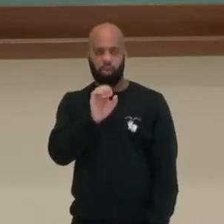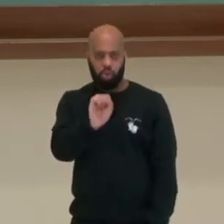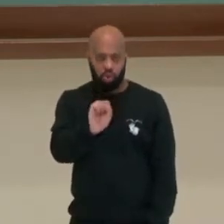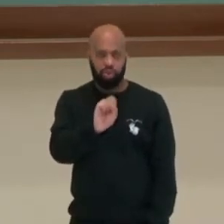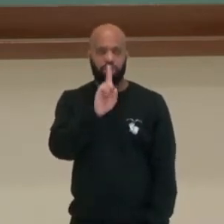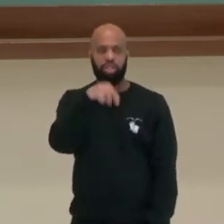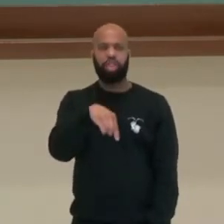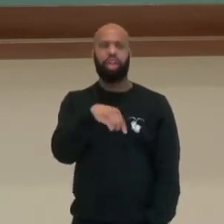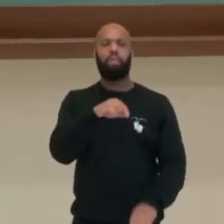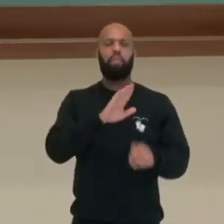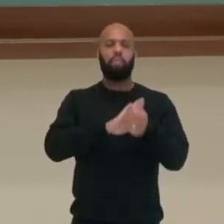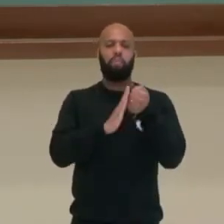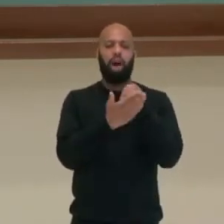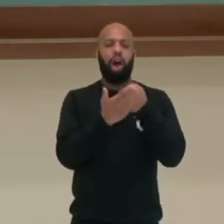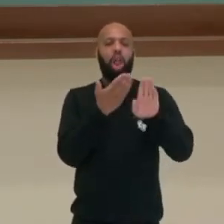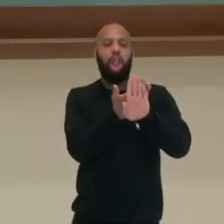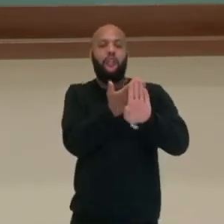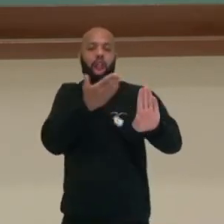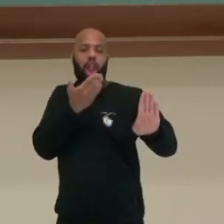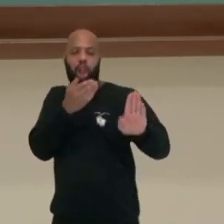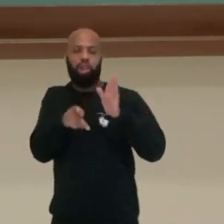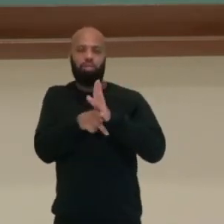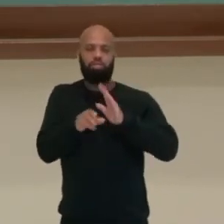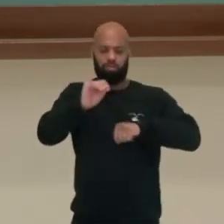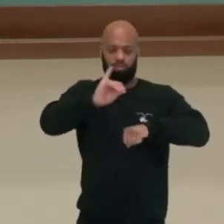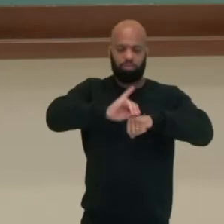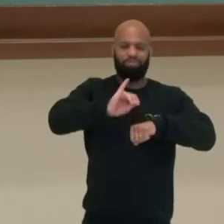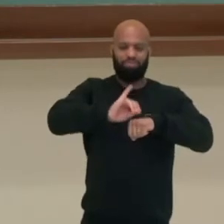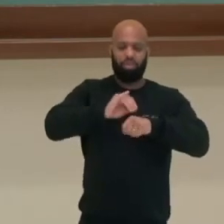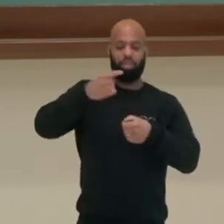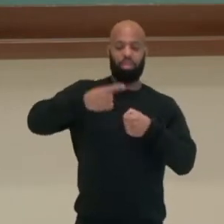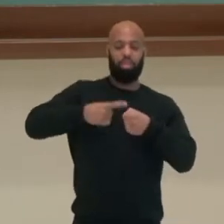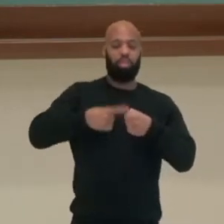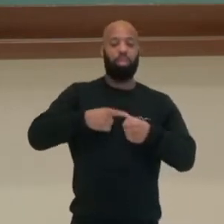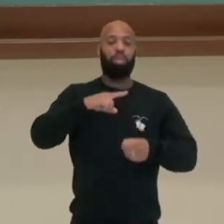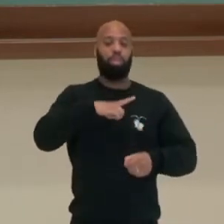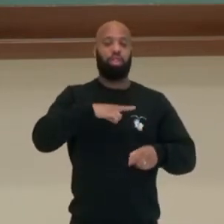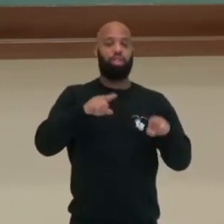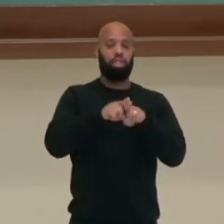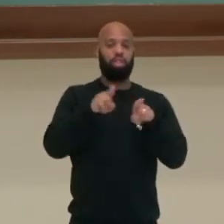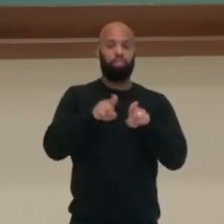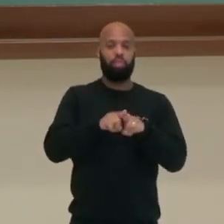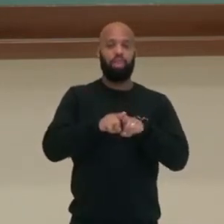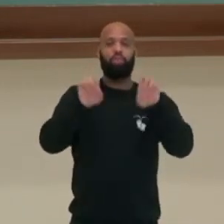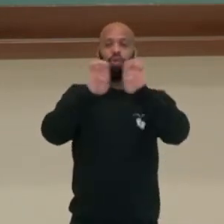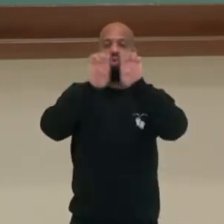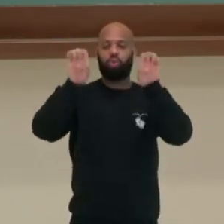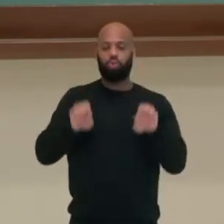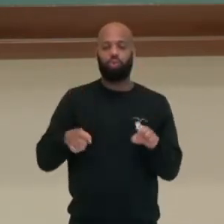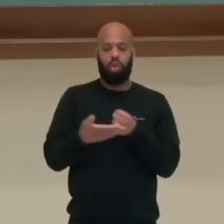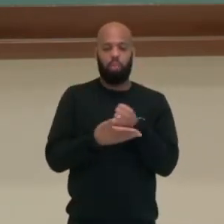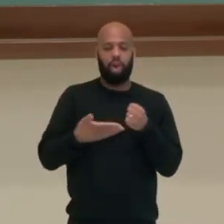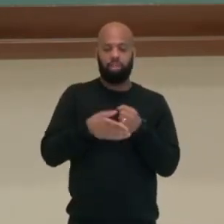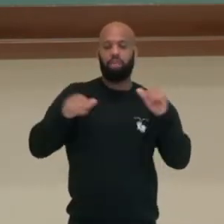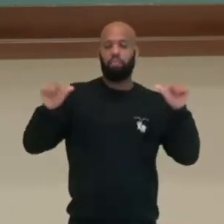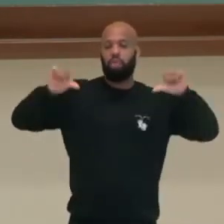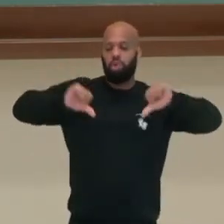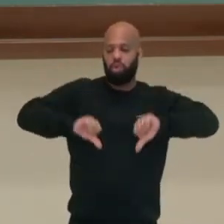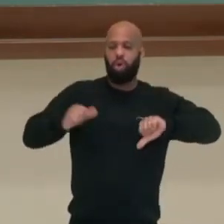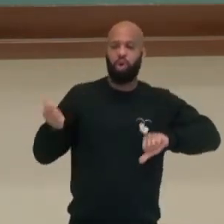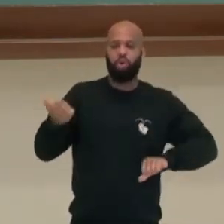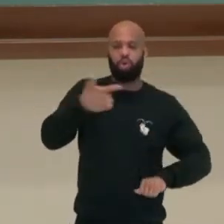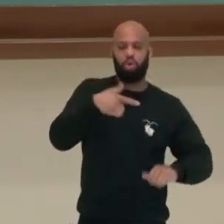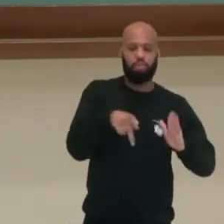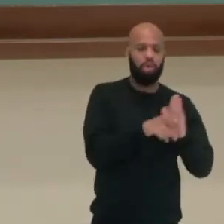mais longe do centro da cidade e que tem uma infraestrutura um pouco pior do que aquela